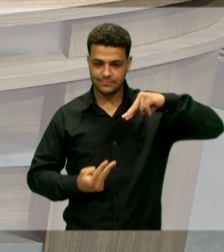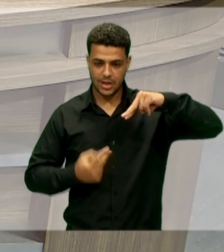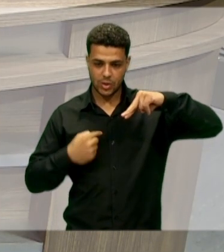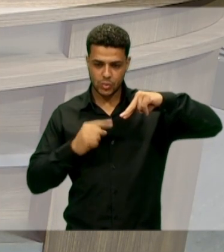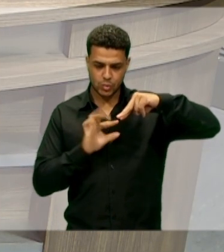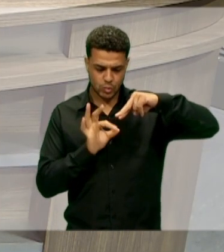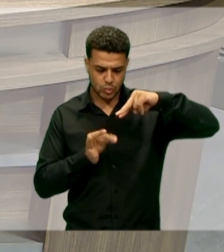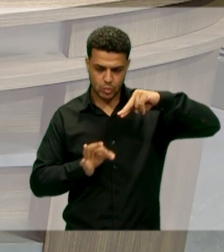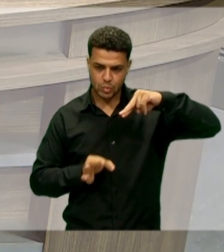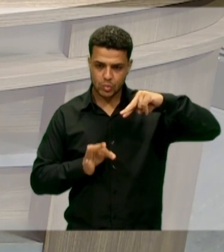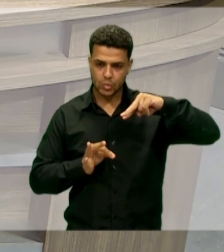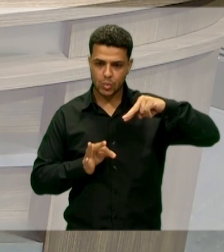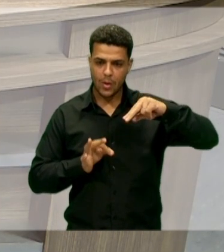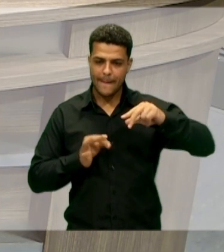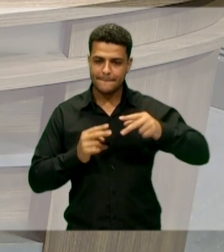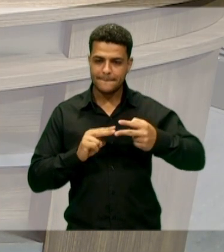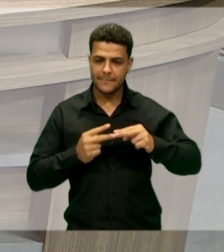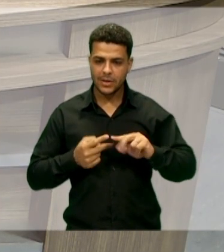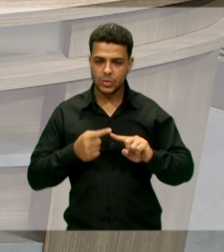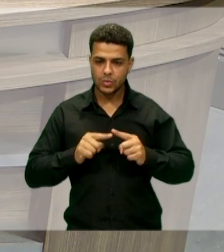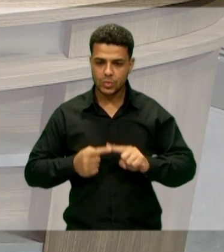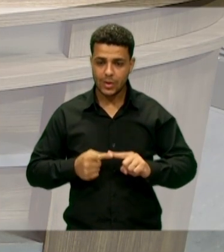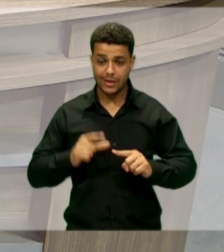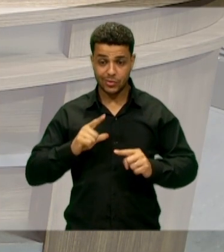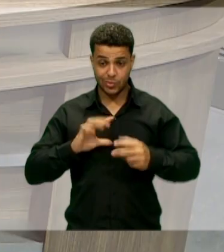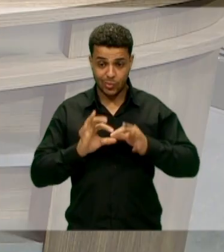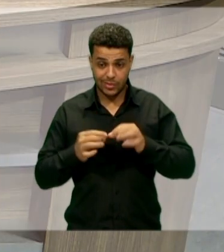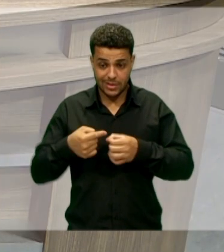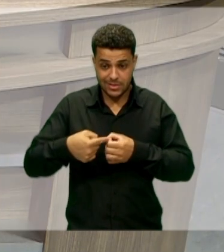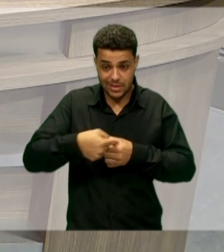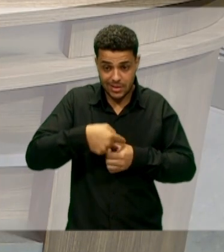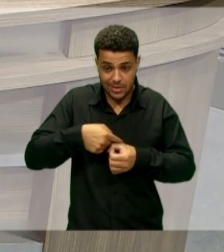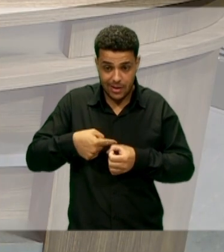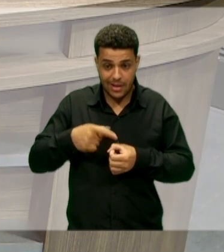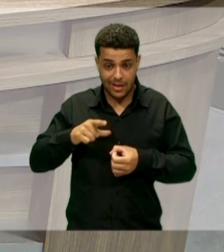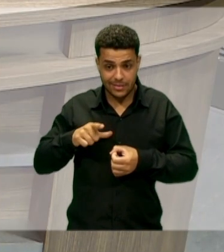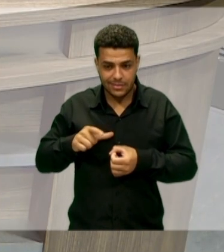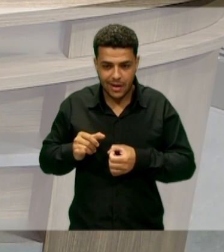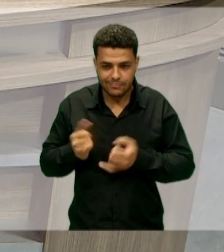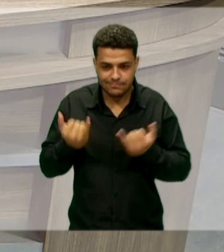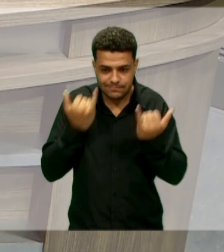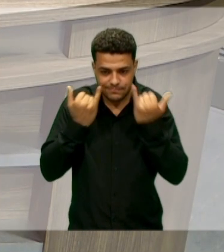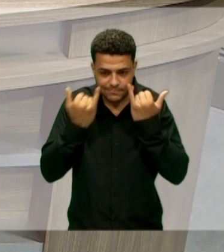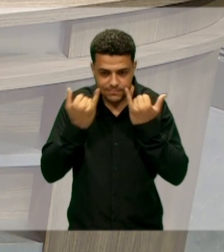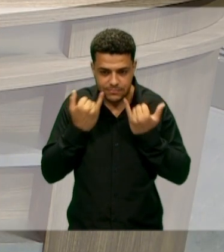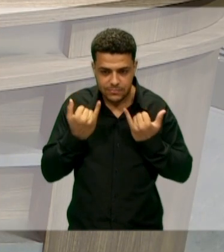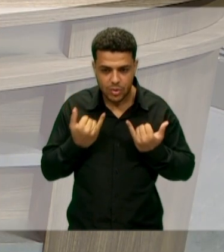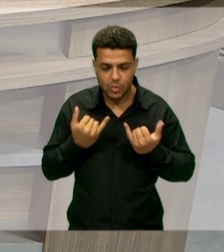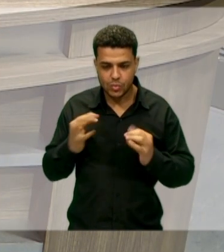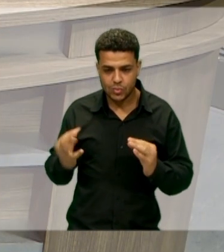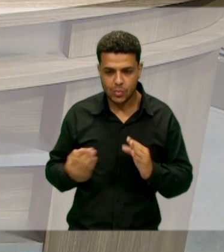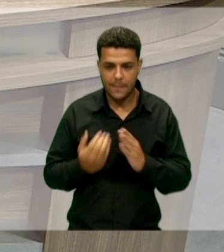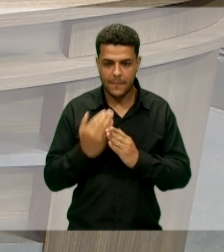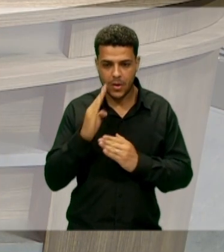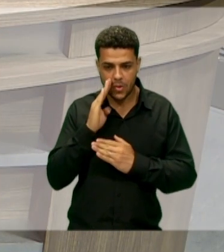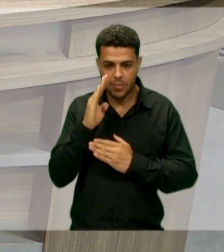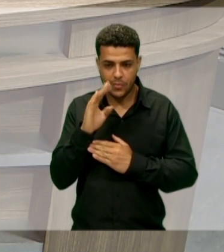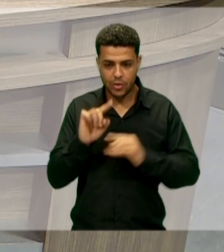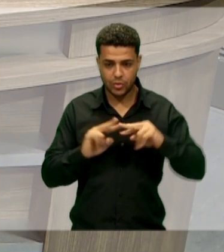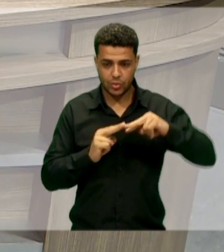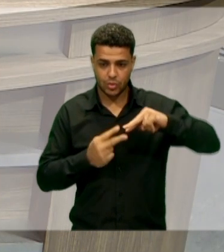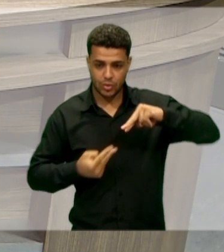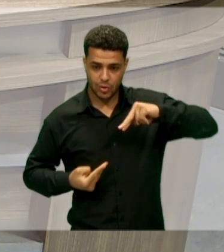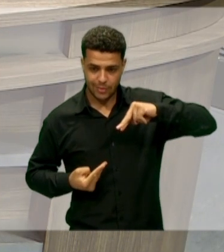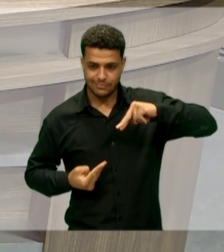câncer. Então, a gente sabe, né, que todas as nossas células contêm as informações vitais numa molécula chamada